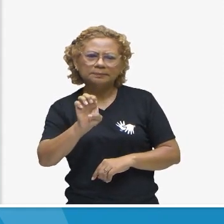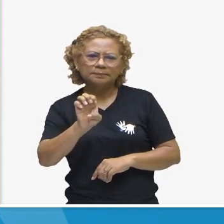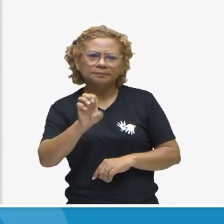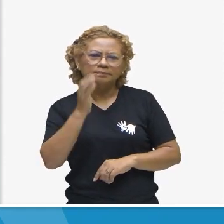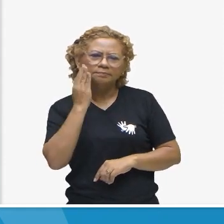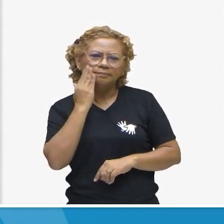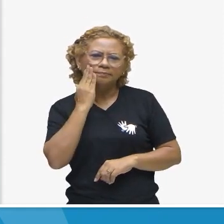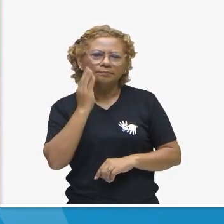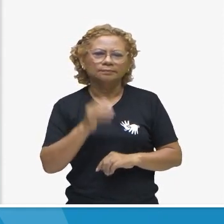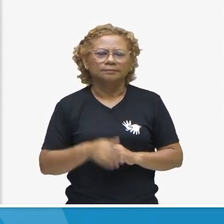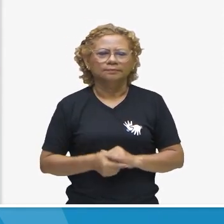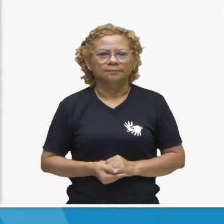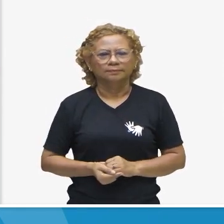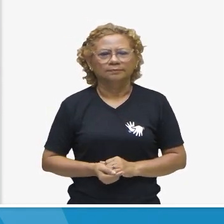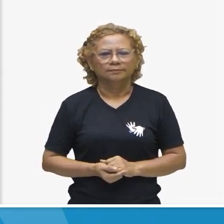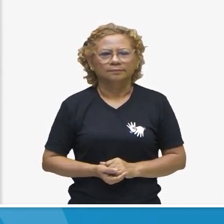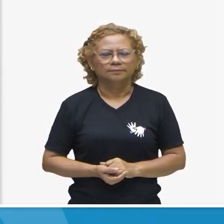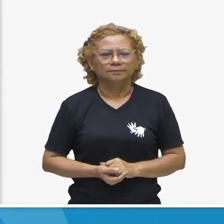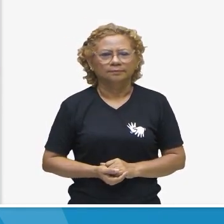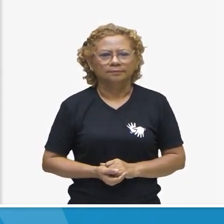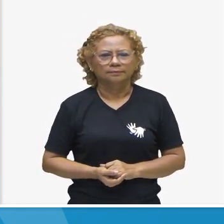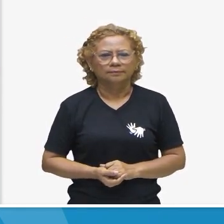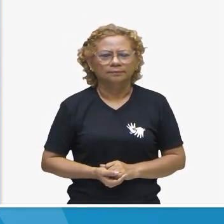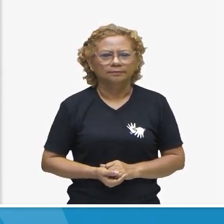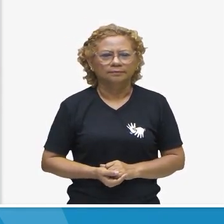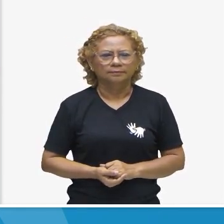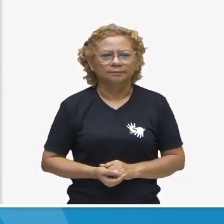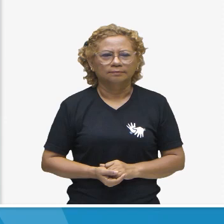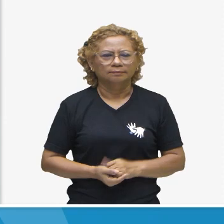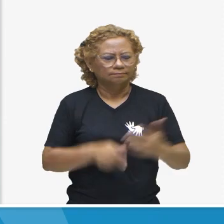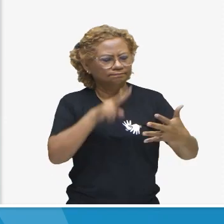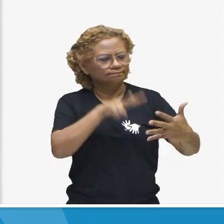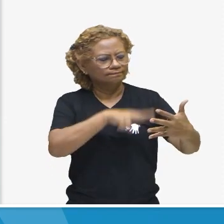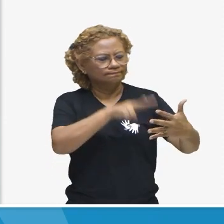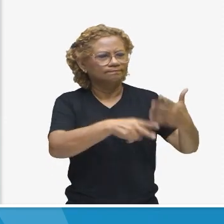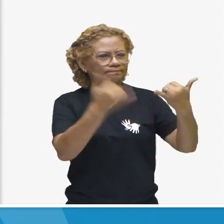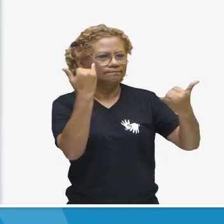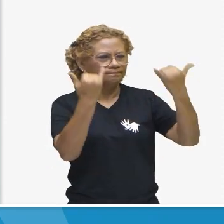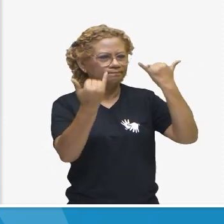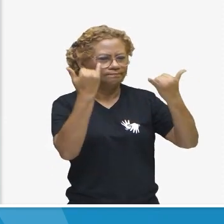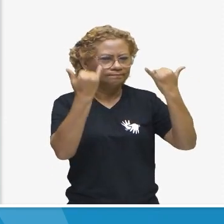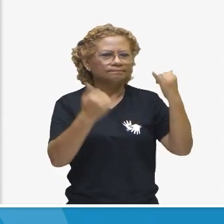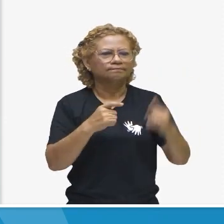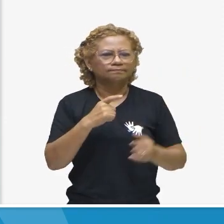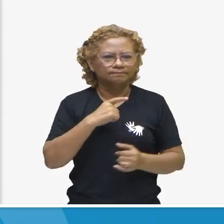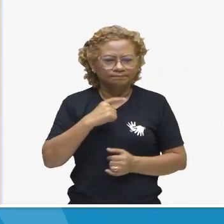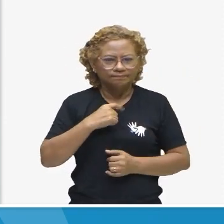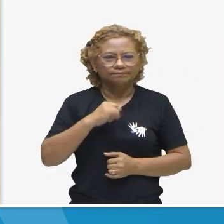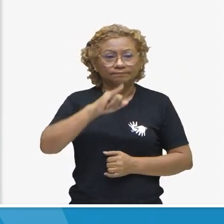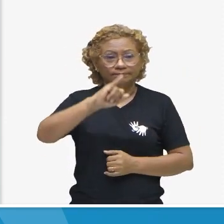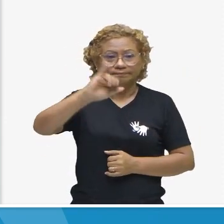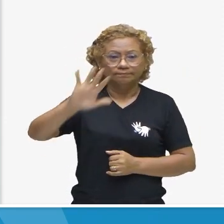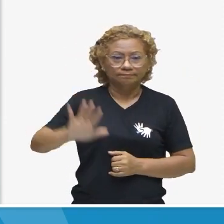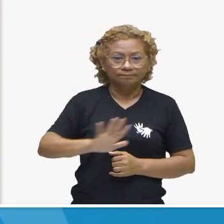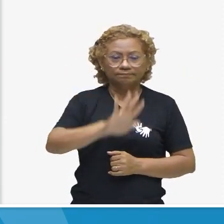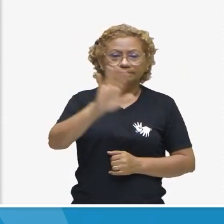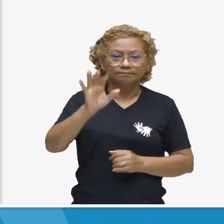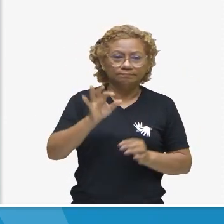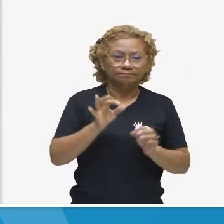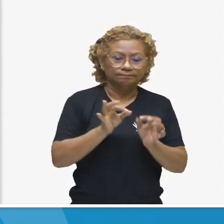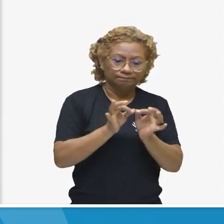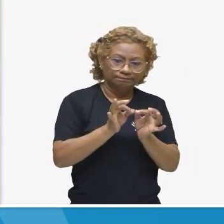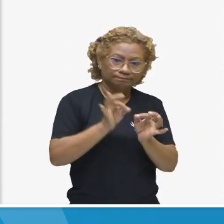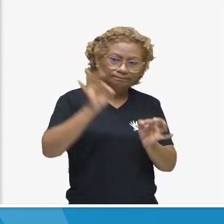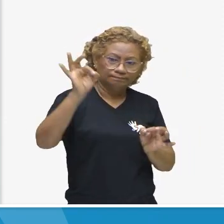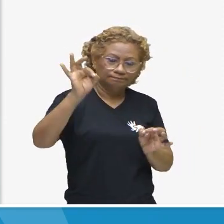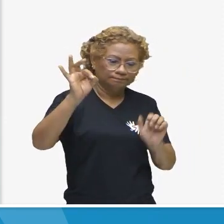né? Então observa, a projeção ortogonal da trajetória dos pontos A e B sobre o plano do chão da